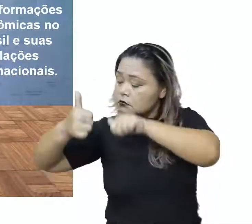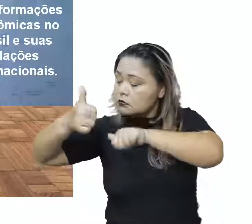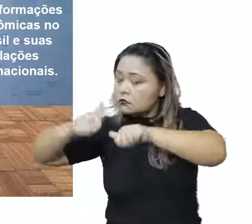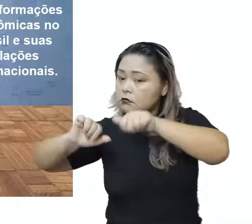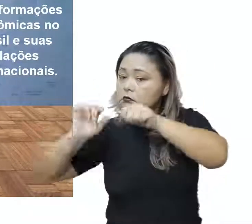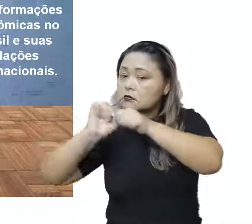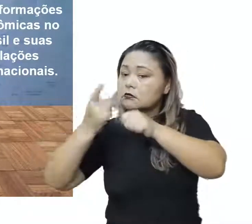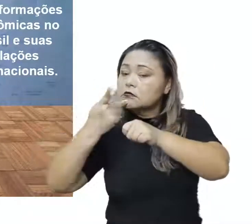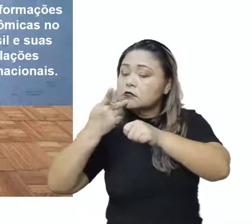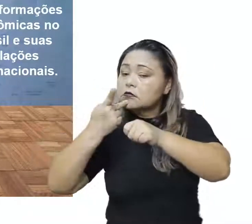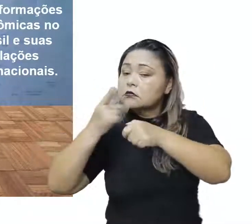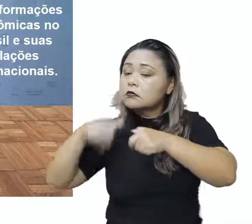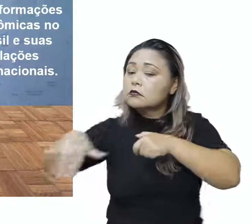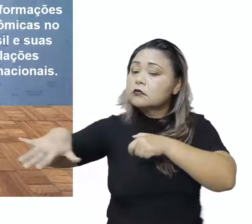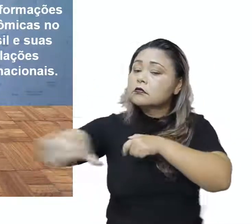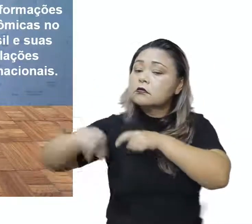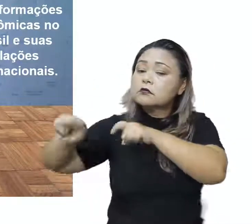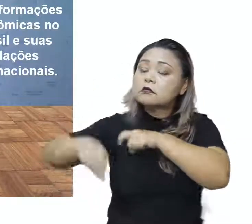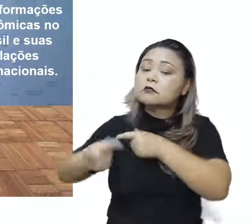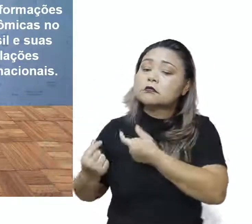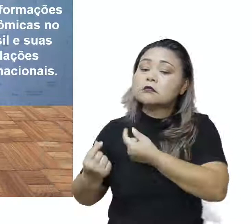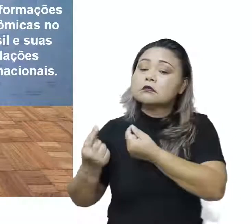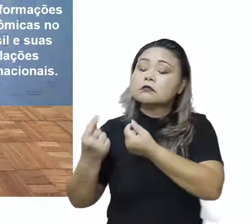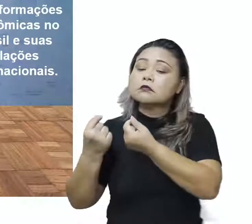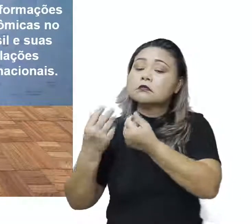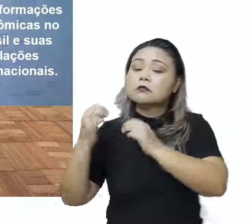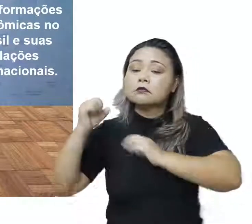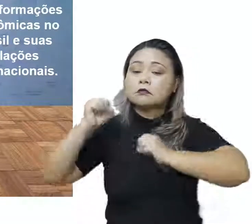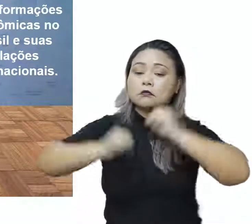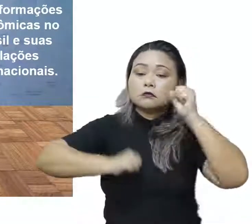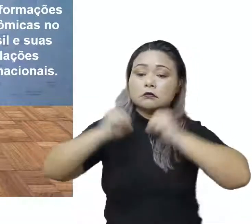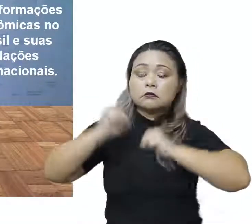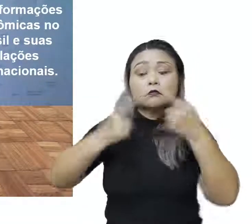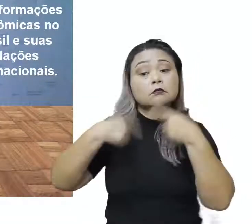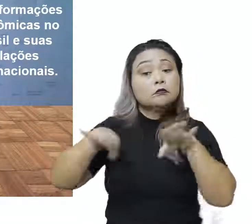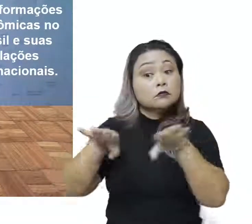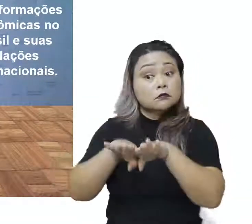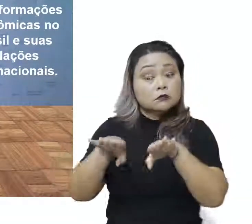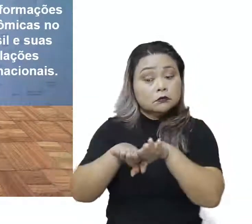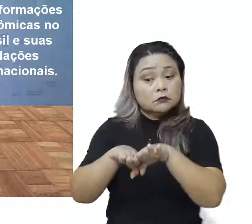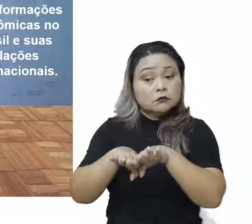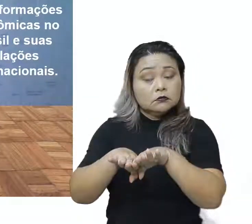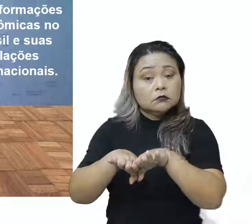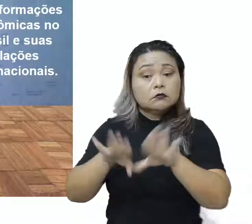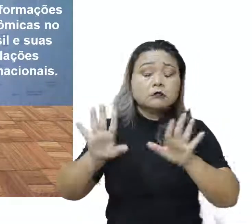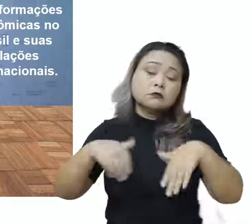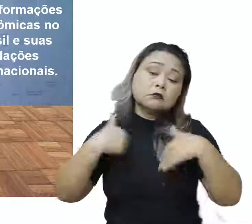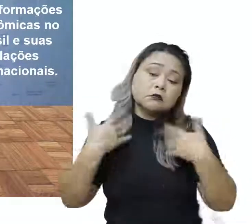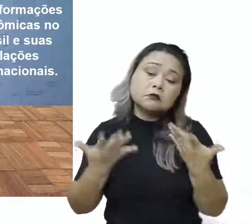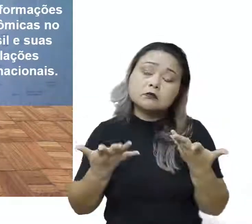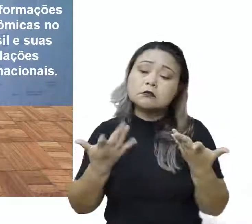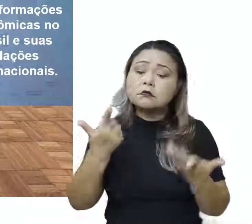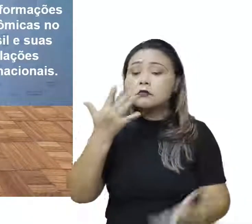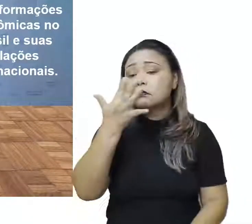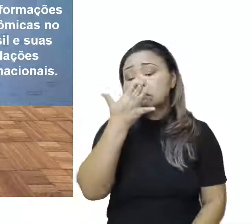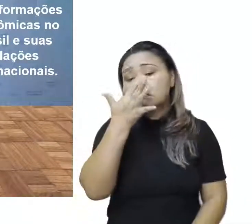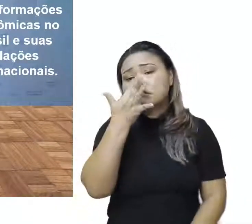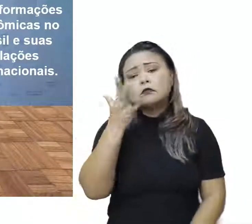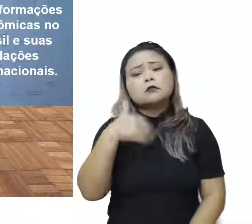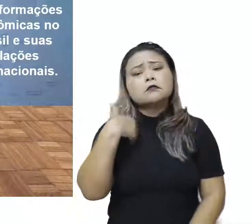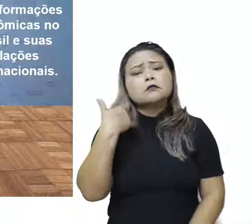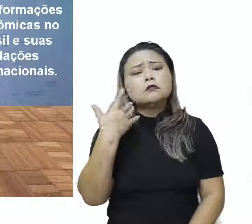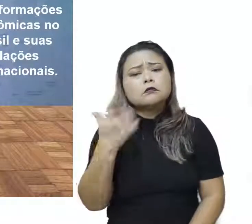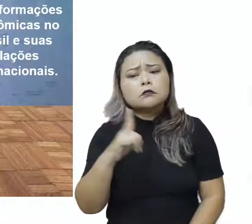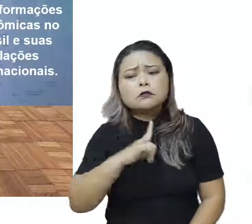nós estamos falando do agronegócio, nós estamos falando da indústria também. Portanto, você observe quanto